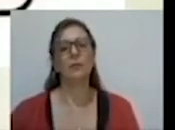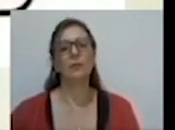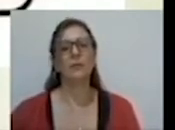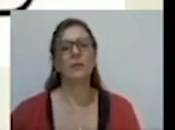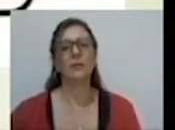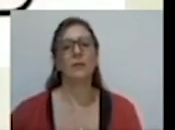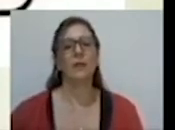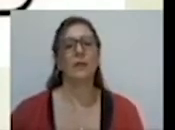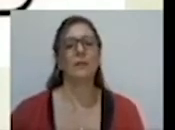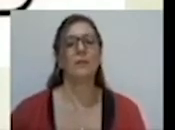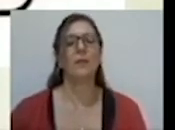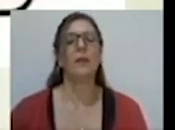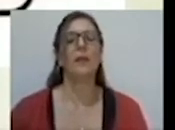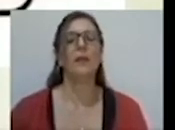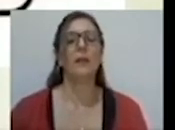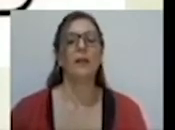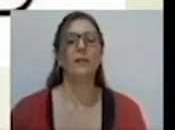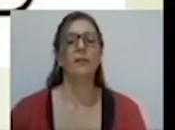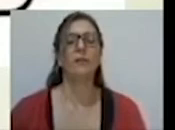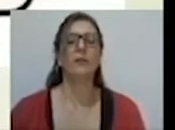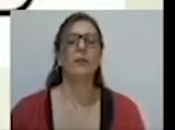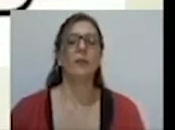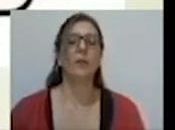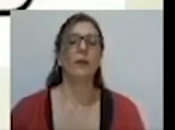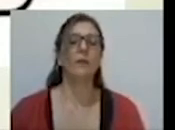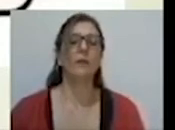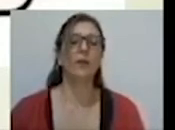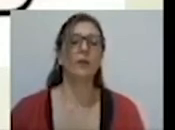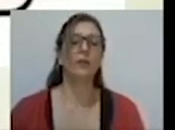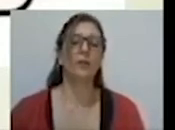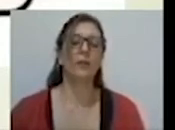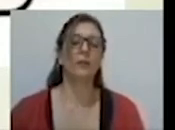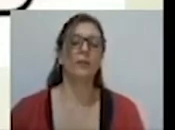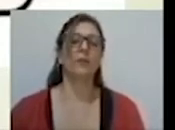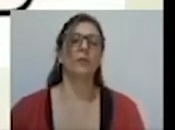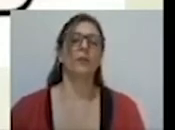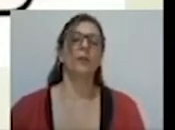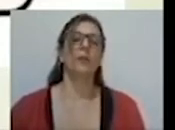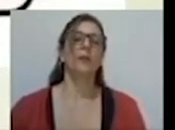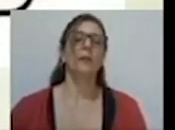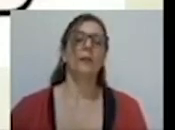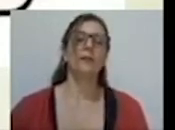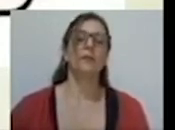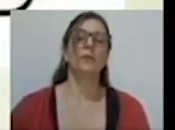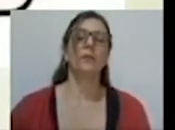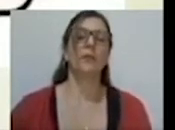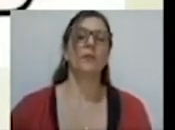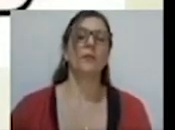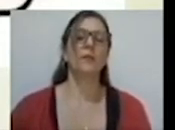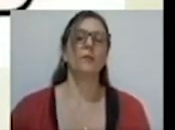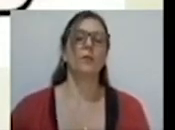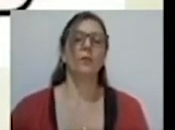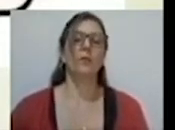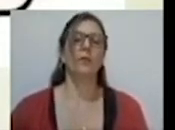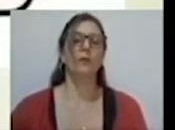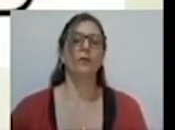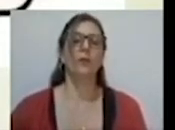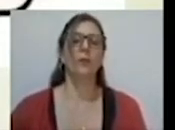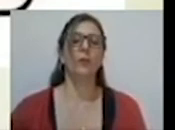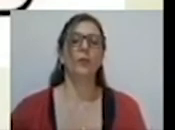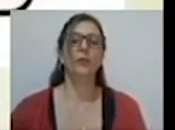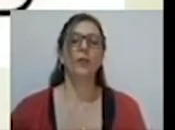início das artérias que levam o sangue para fora do coração e elas são conhecidas como